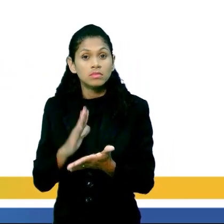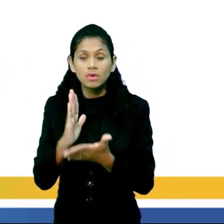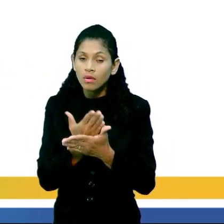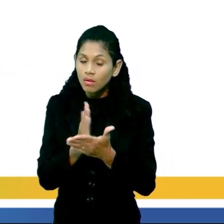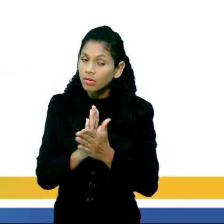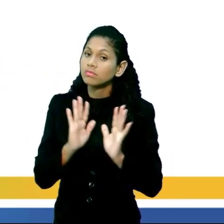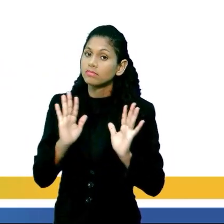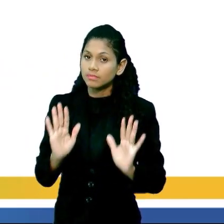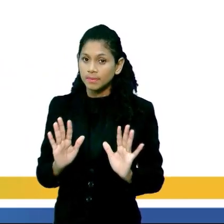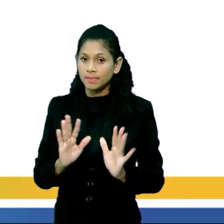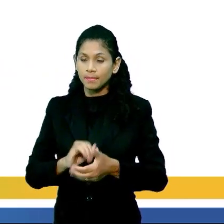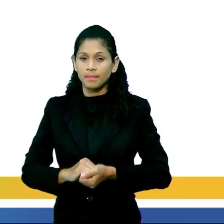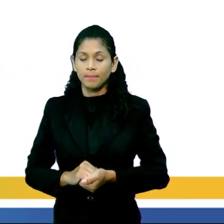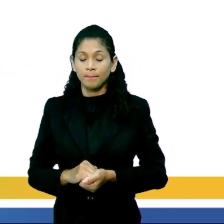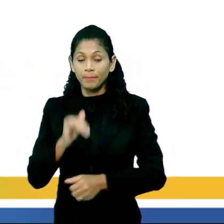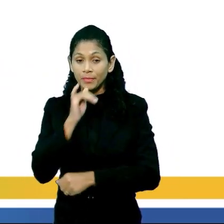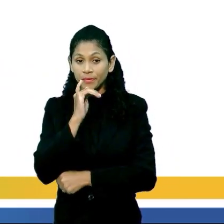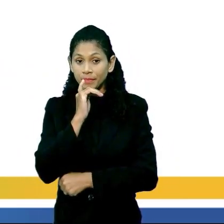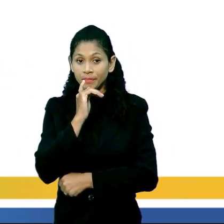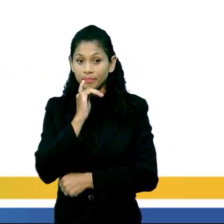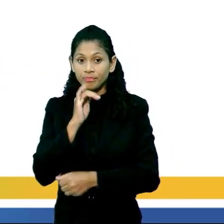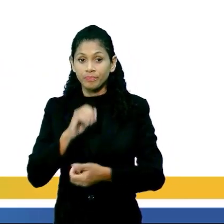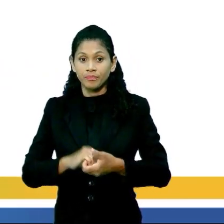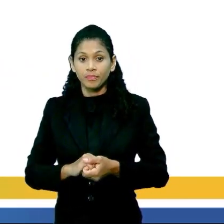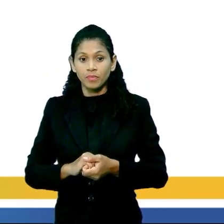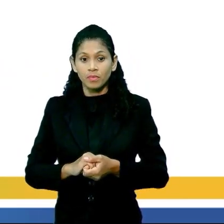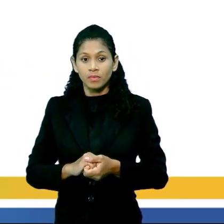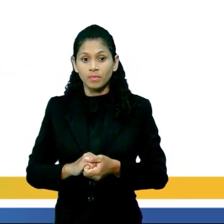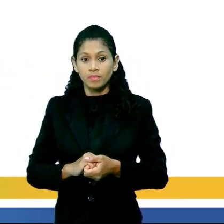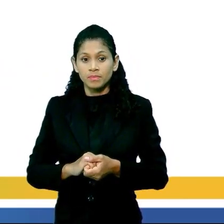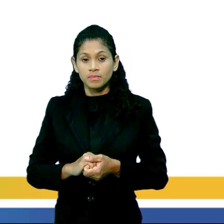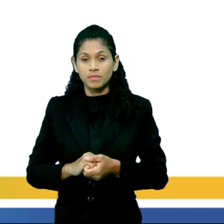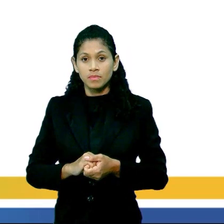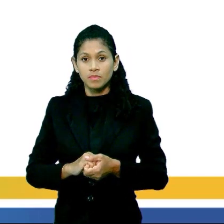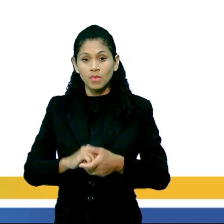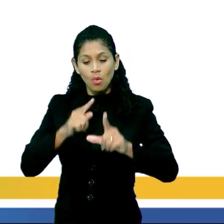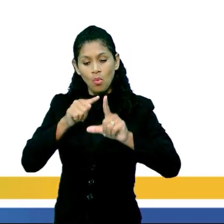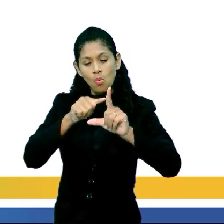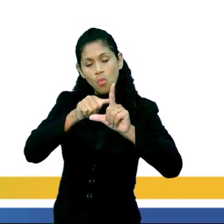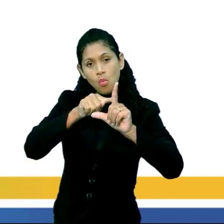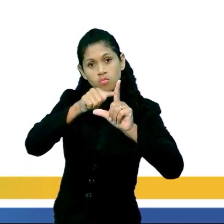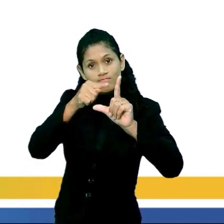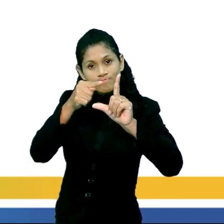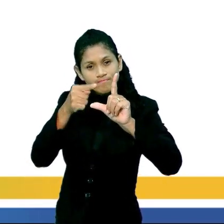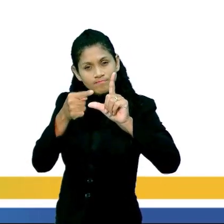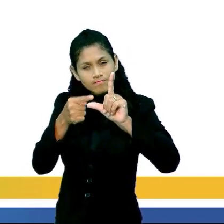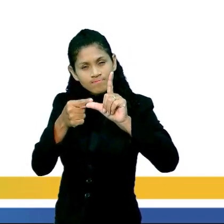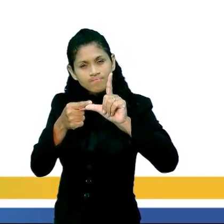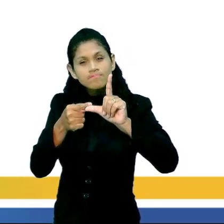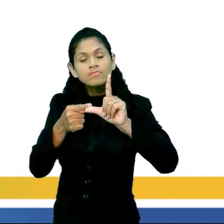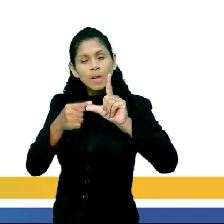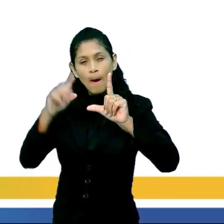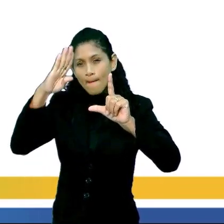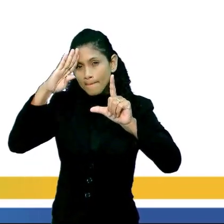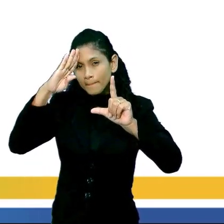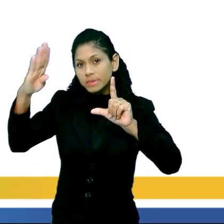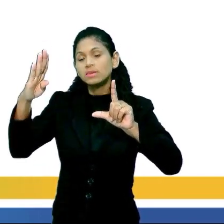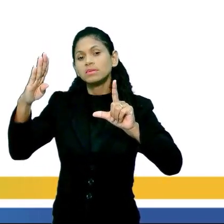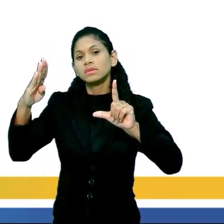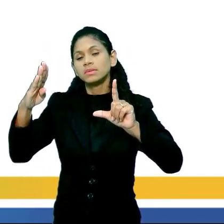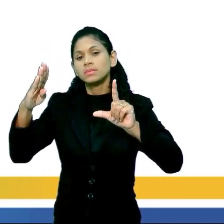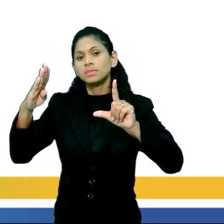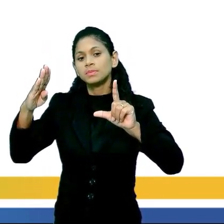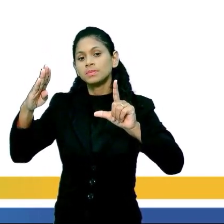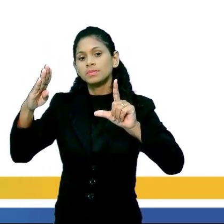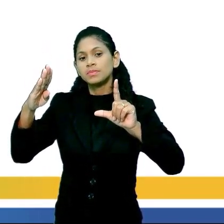algumas coisas. Por exemplo, o ângulo é a parte principal. Quem é o nosso ângulo acolá? É